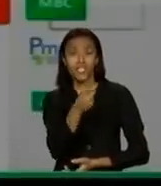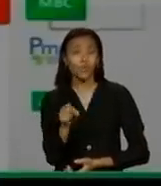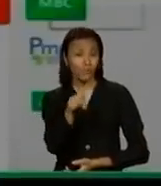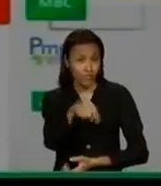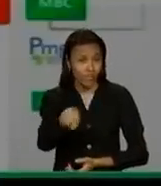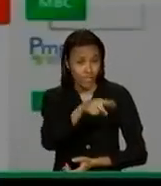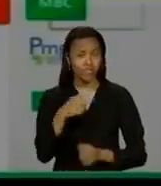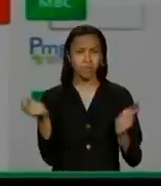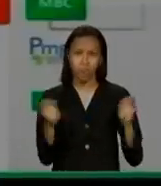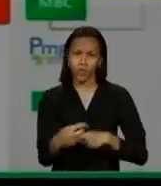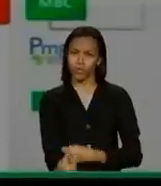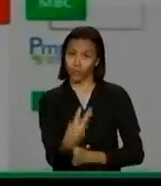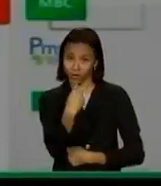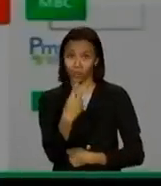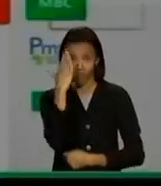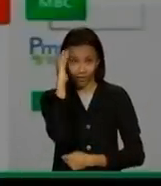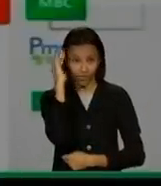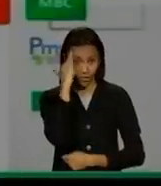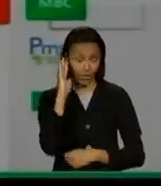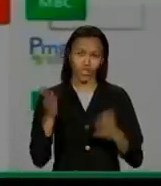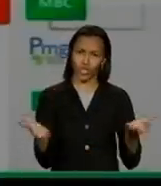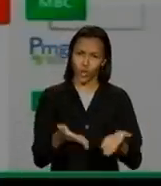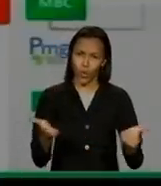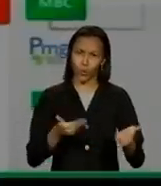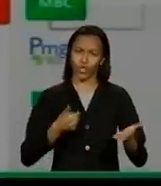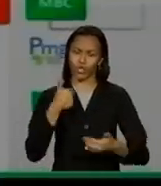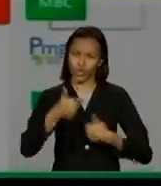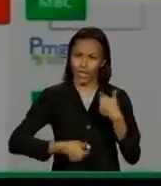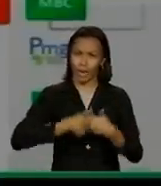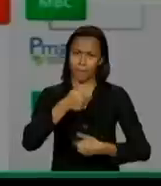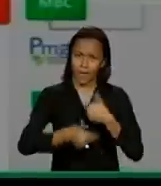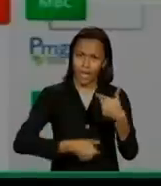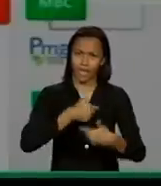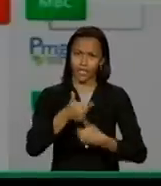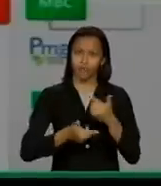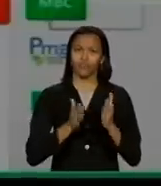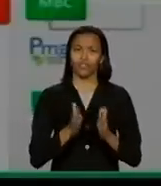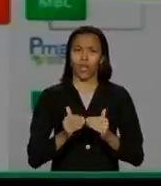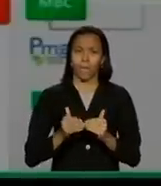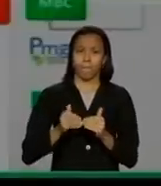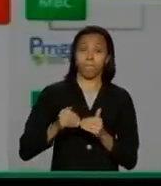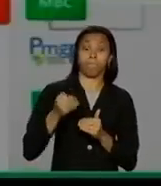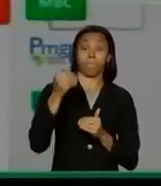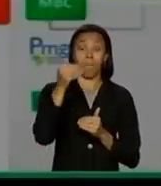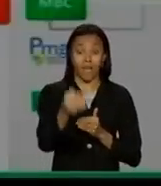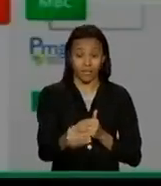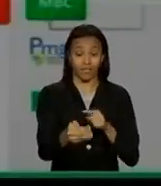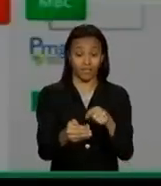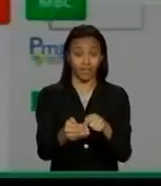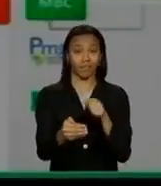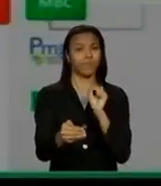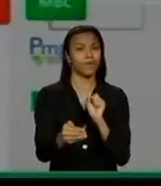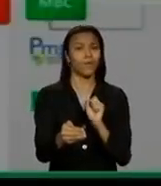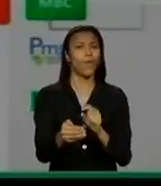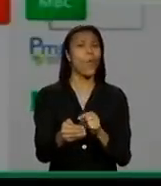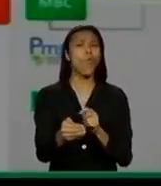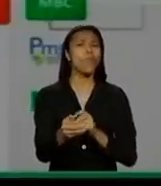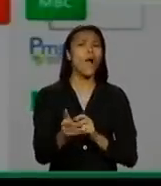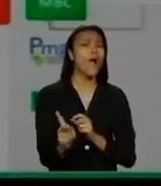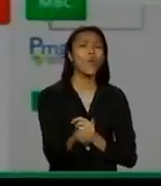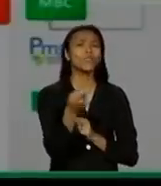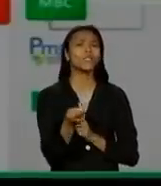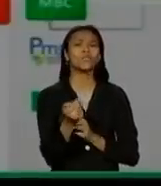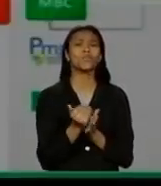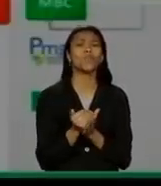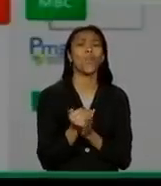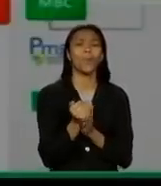entender né porque como a gente hoje tá trabalhando numa etapa já evoluída né de de Como se originou